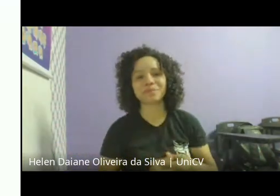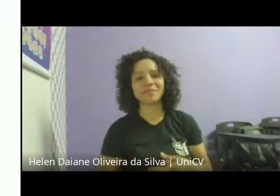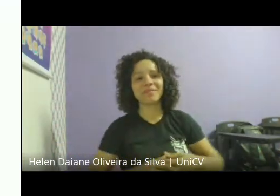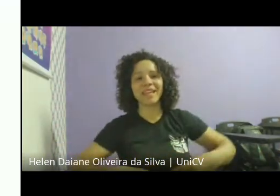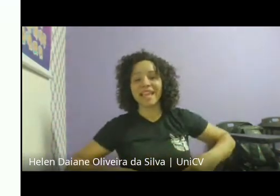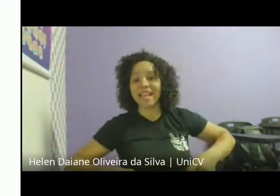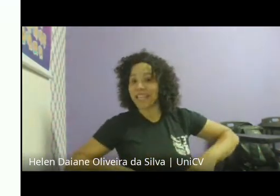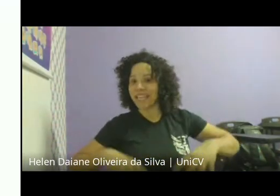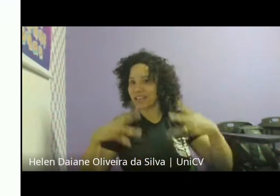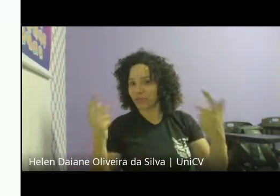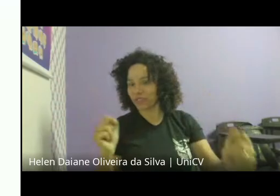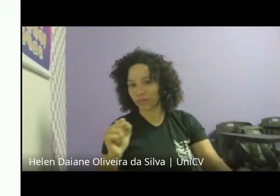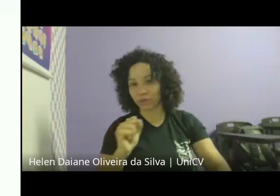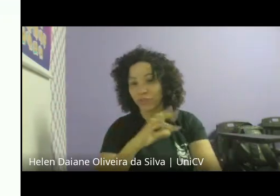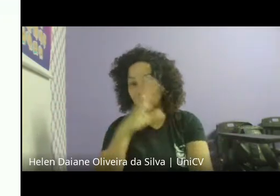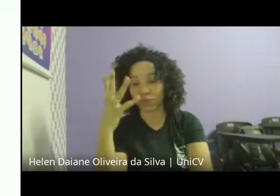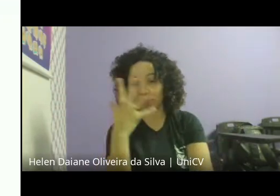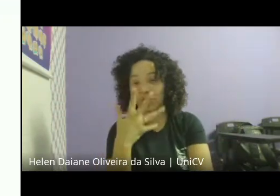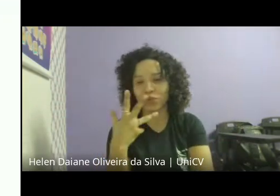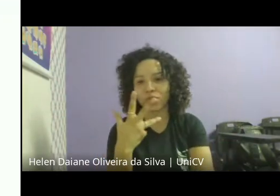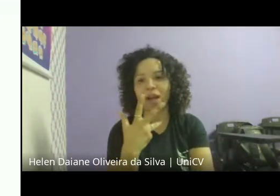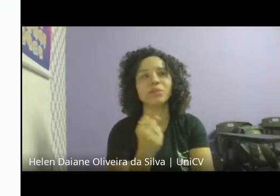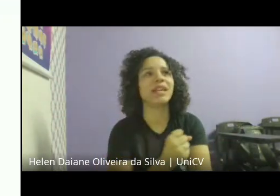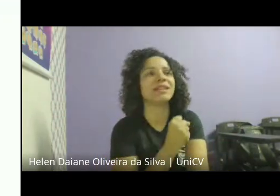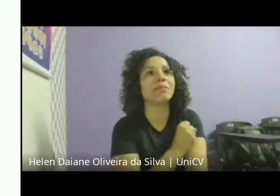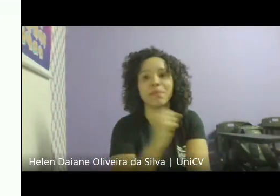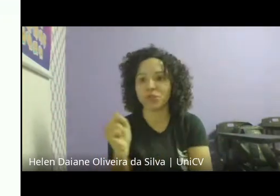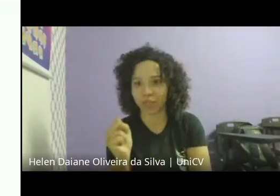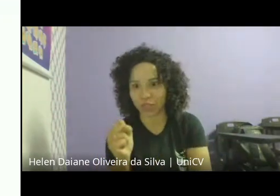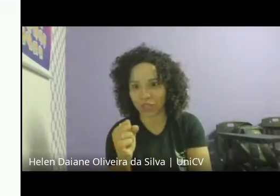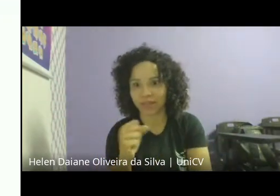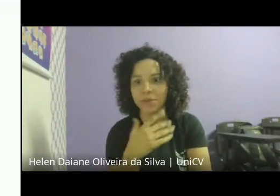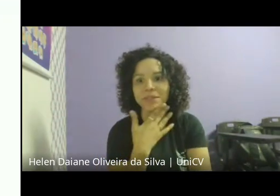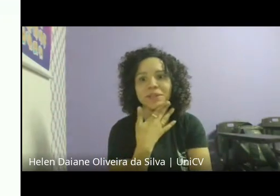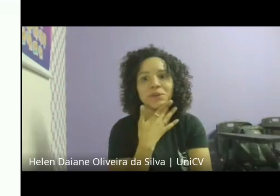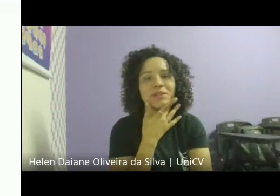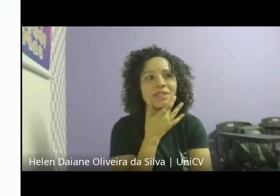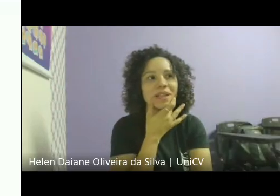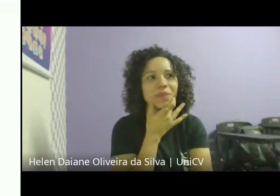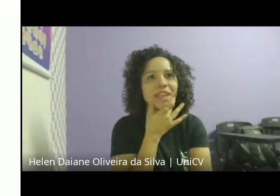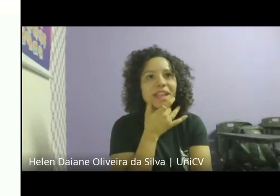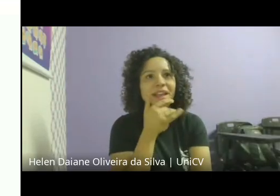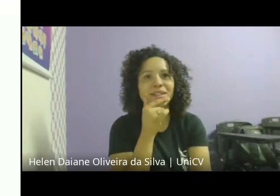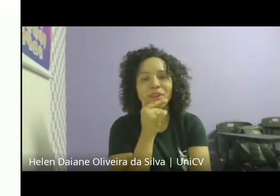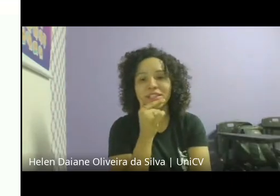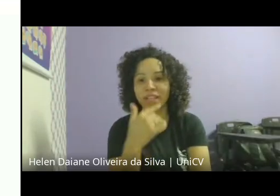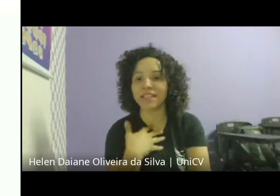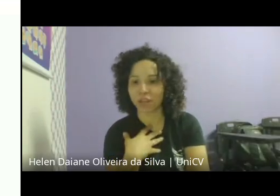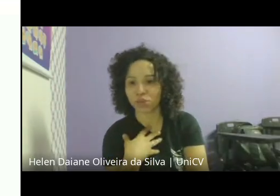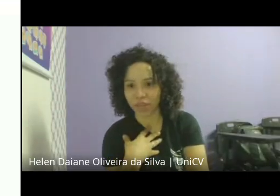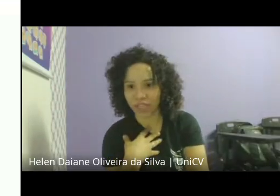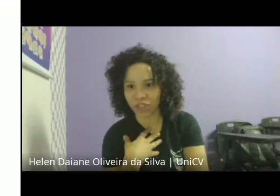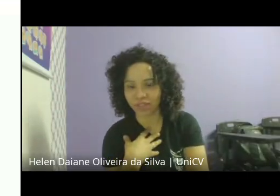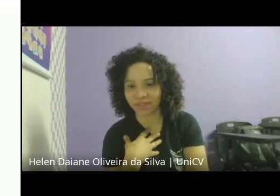tá? E o visual deles é impressionante. Inclusive, assim, às vezes eu